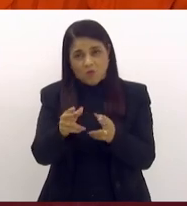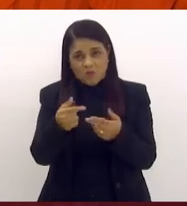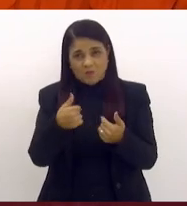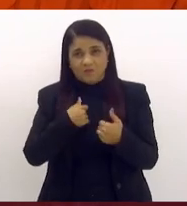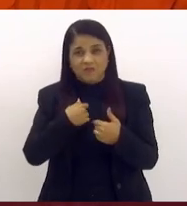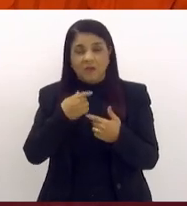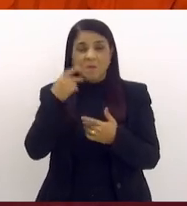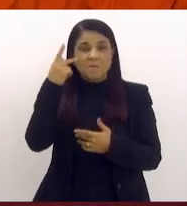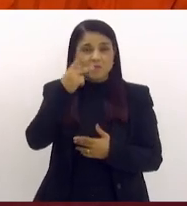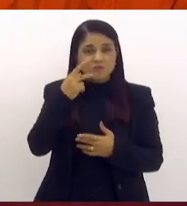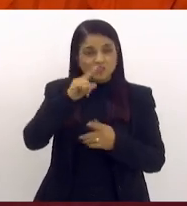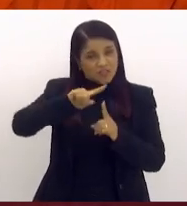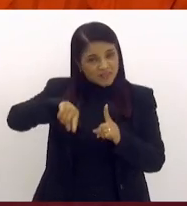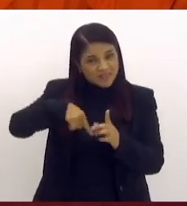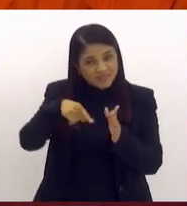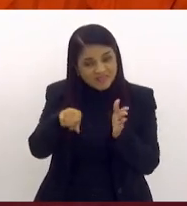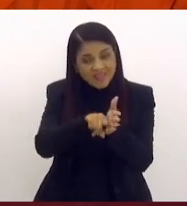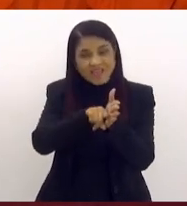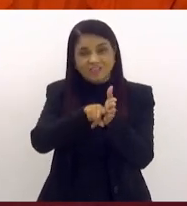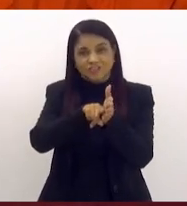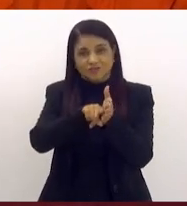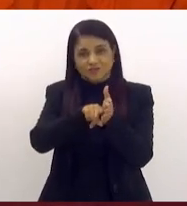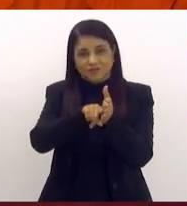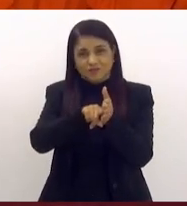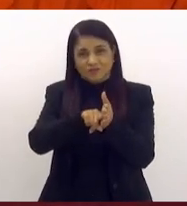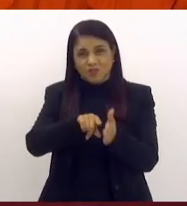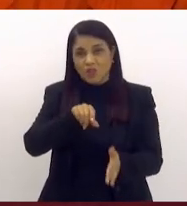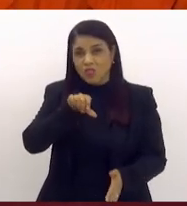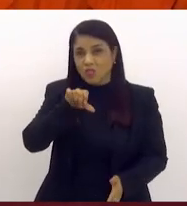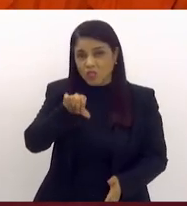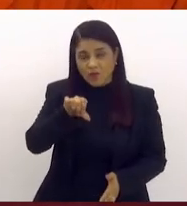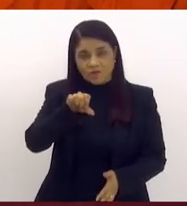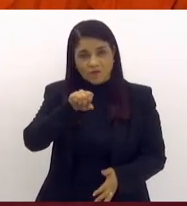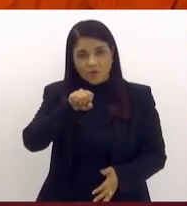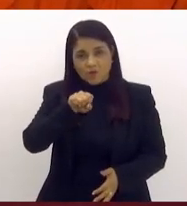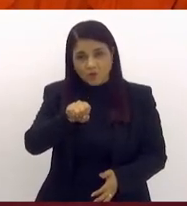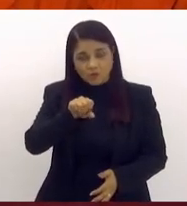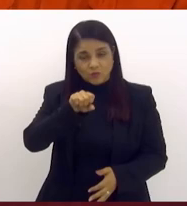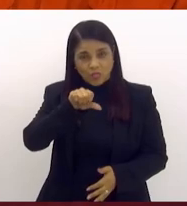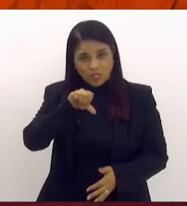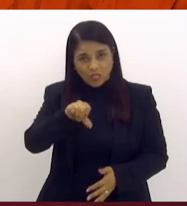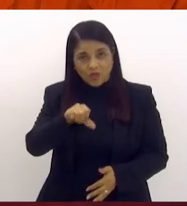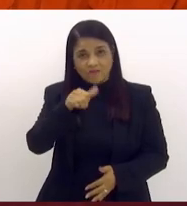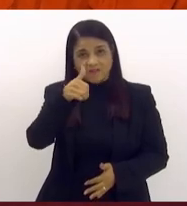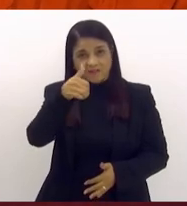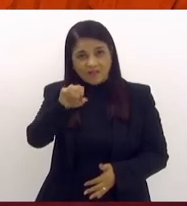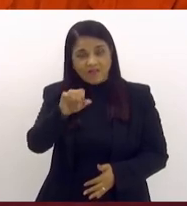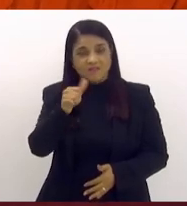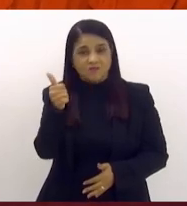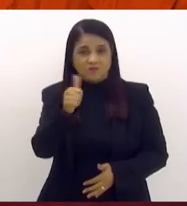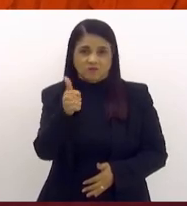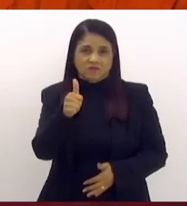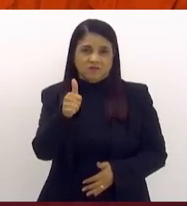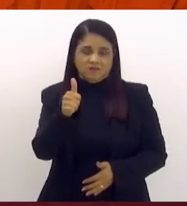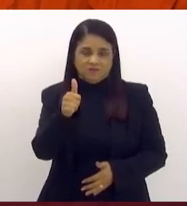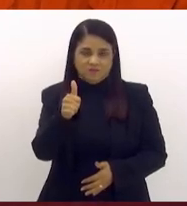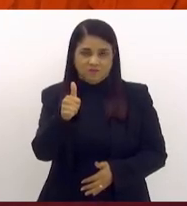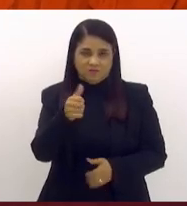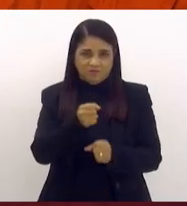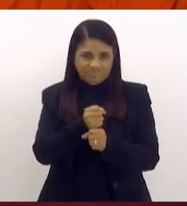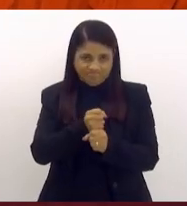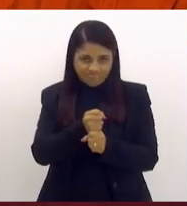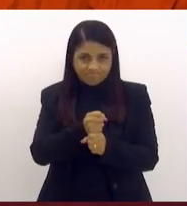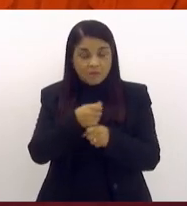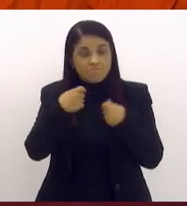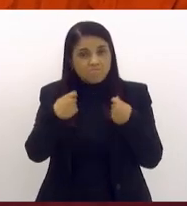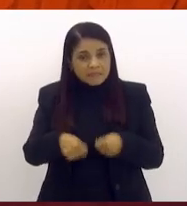trazer consequências negativas para 8 9 10 11 anos se nós não mudarmos isso é importante que essa pressão também